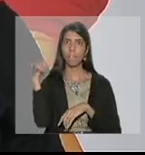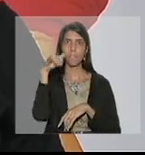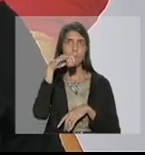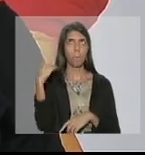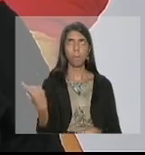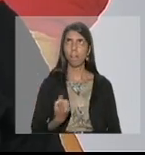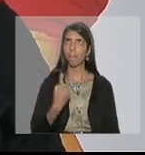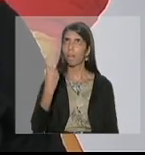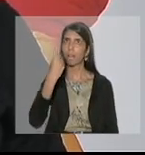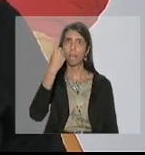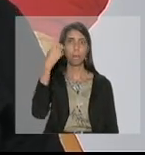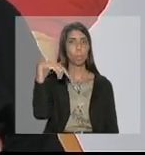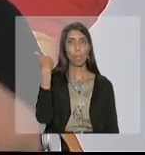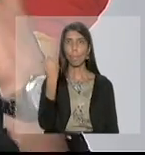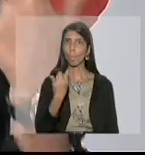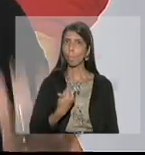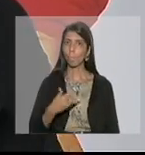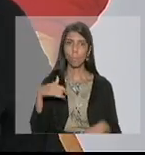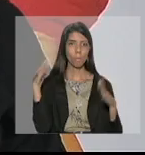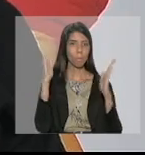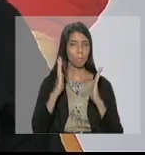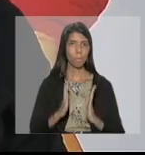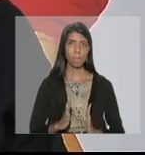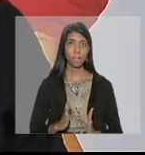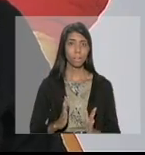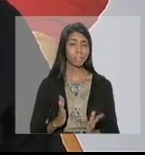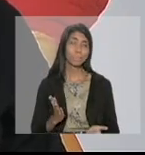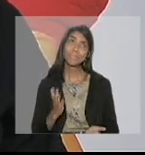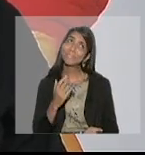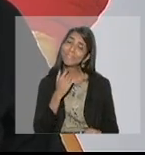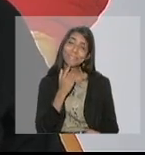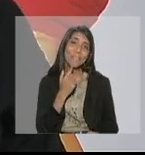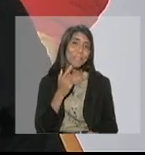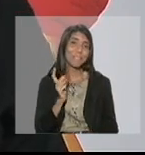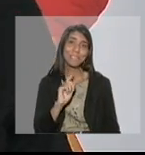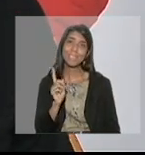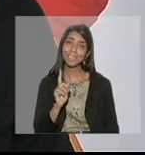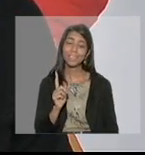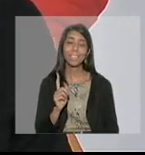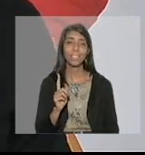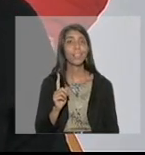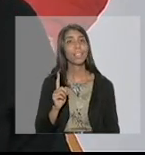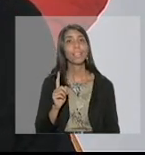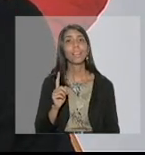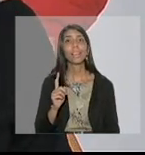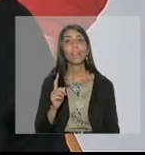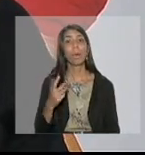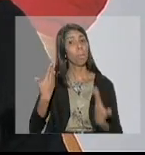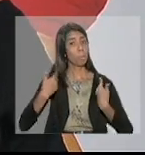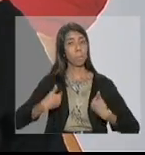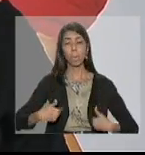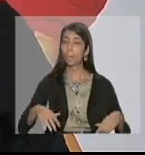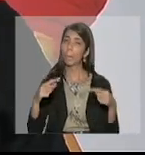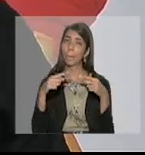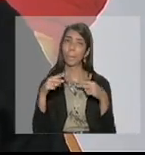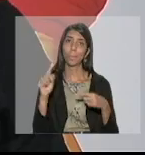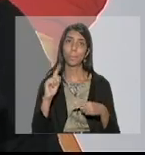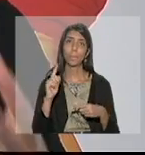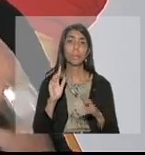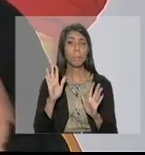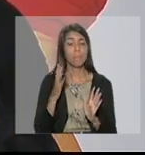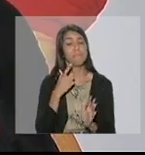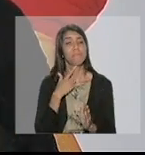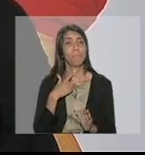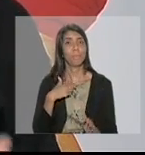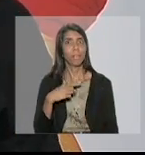com 1,70 m, magra, esbelta. Não consegui muito isso, não. Aliás, até o meu biotipo não era. Mas